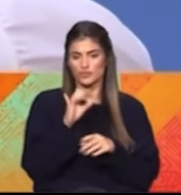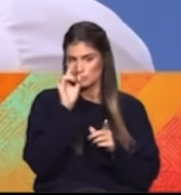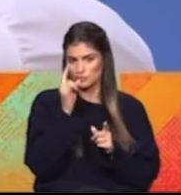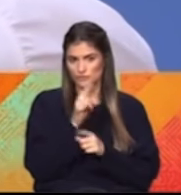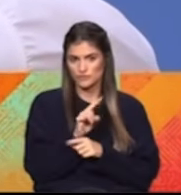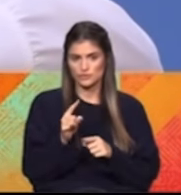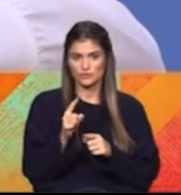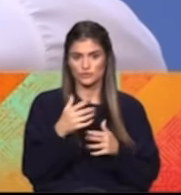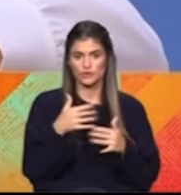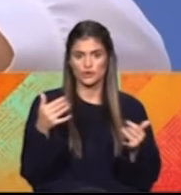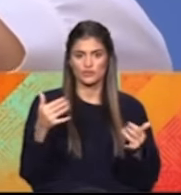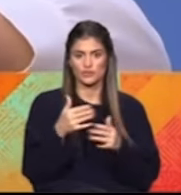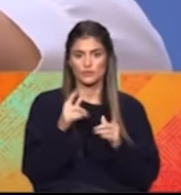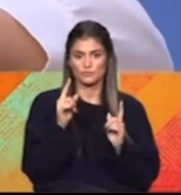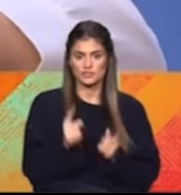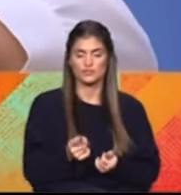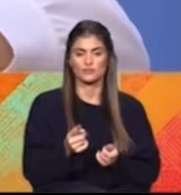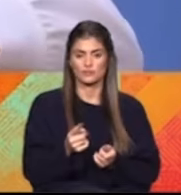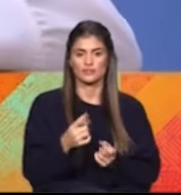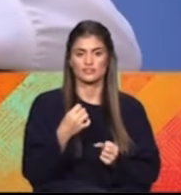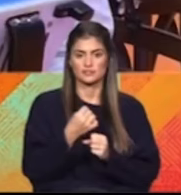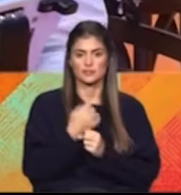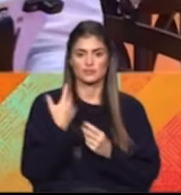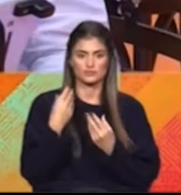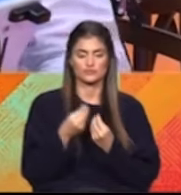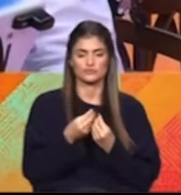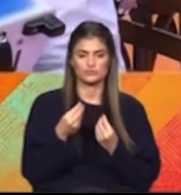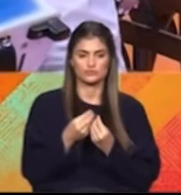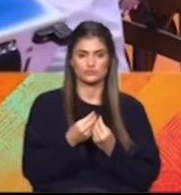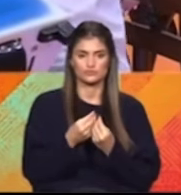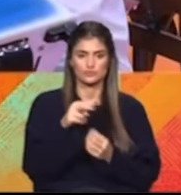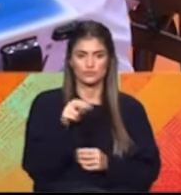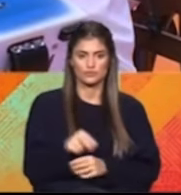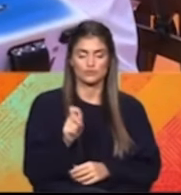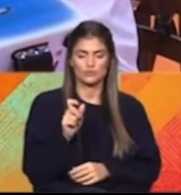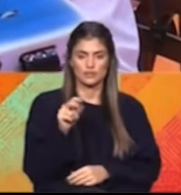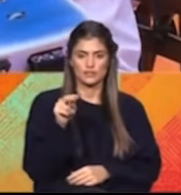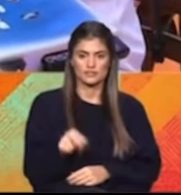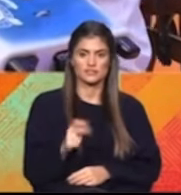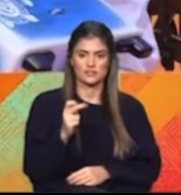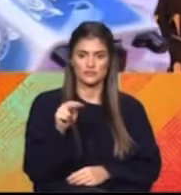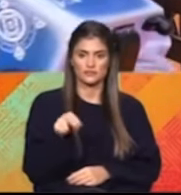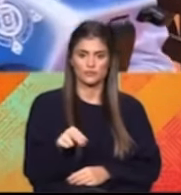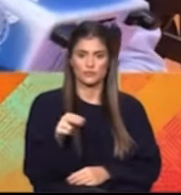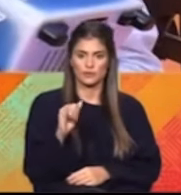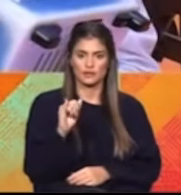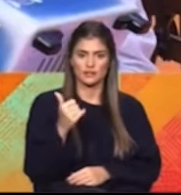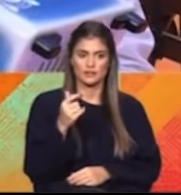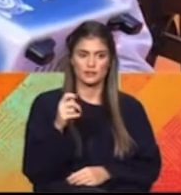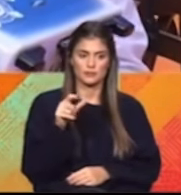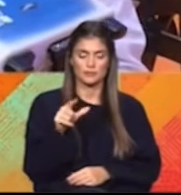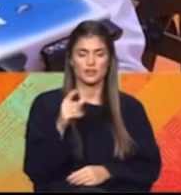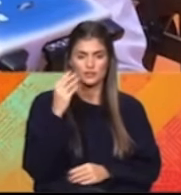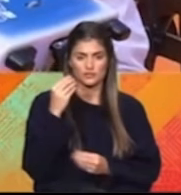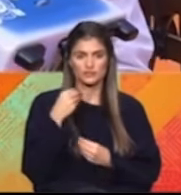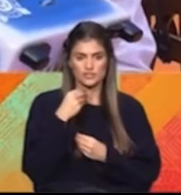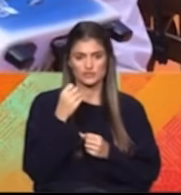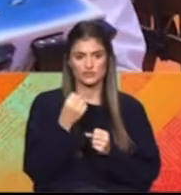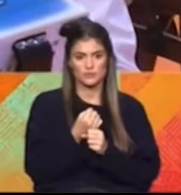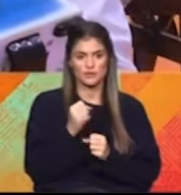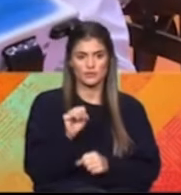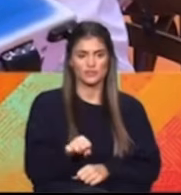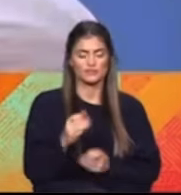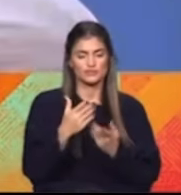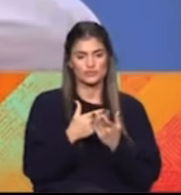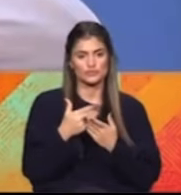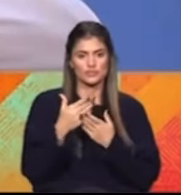e no acordeão ele começou a trabalhar comigo através do Nelson Marte, passou pelo Aníbal Freire, que me recomendou o seu trabalho. Ele estuda